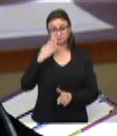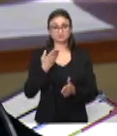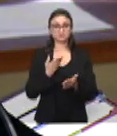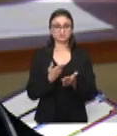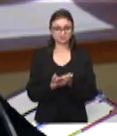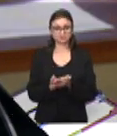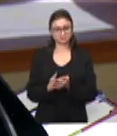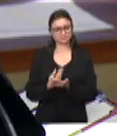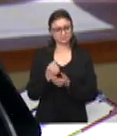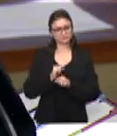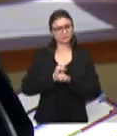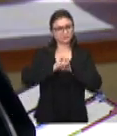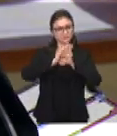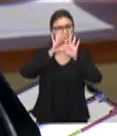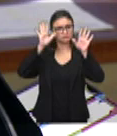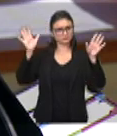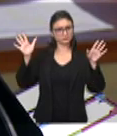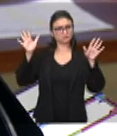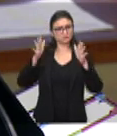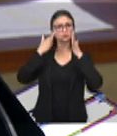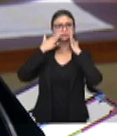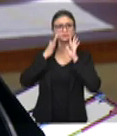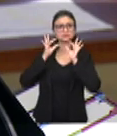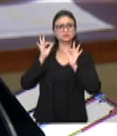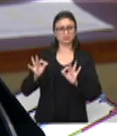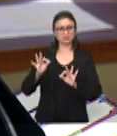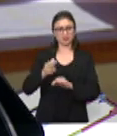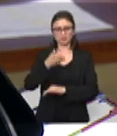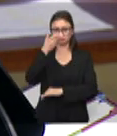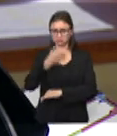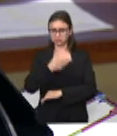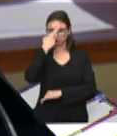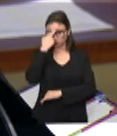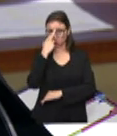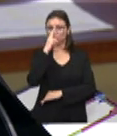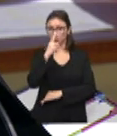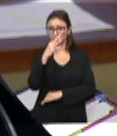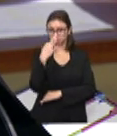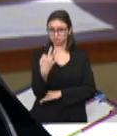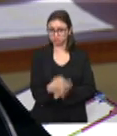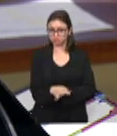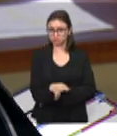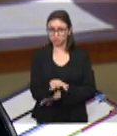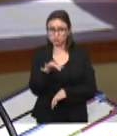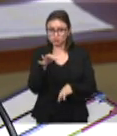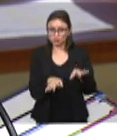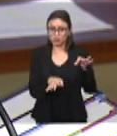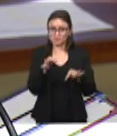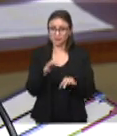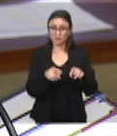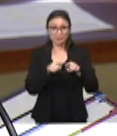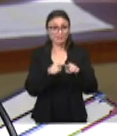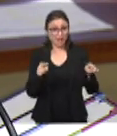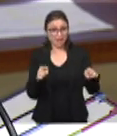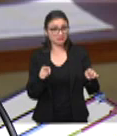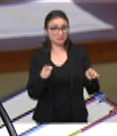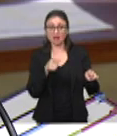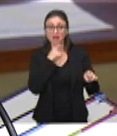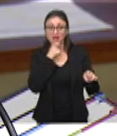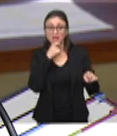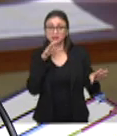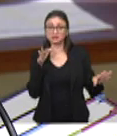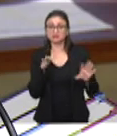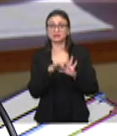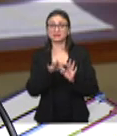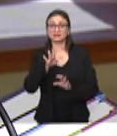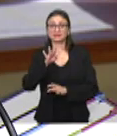está nítido que a observação feita por Sua Excelência integra esse julgamento, mas não integrará a tese,